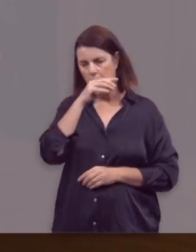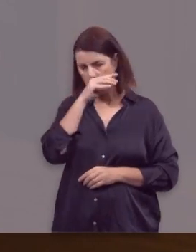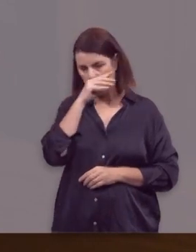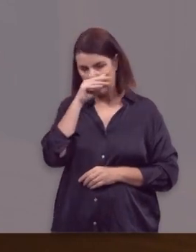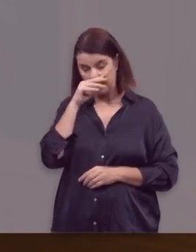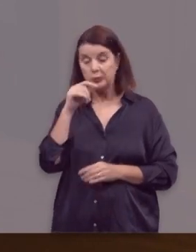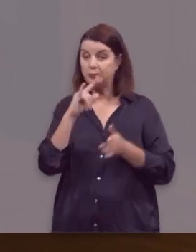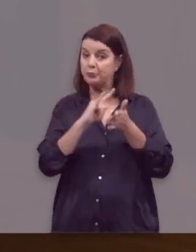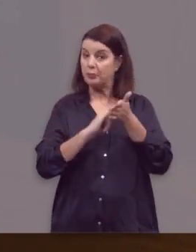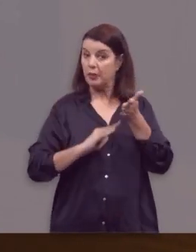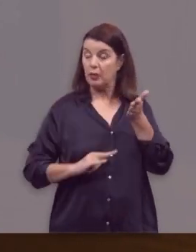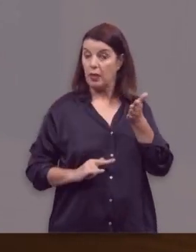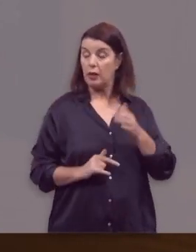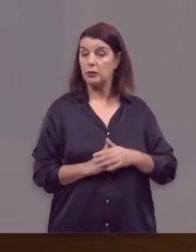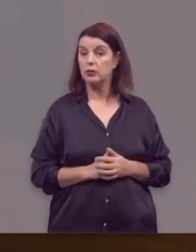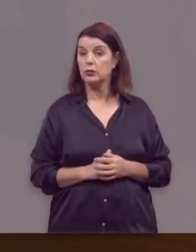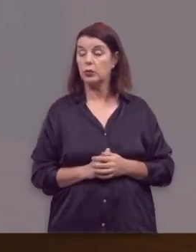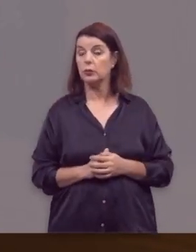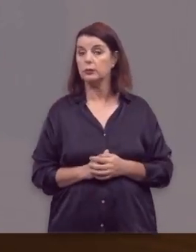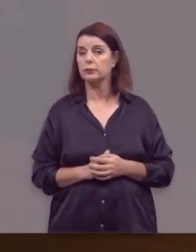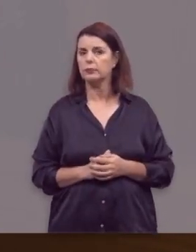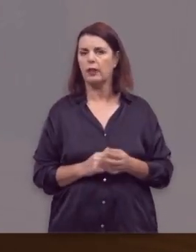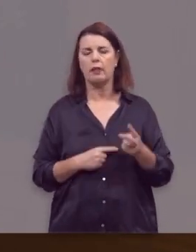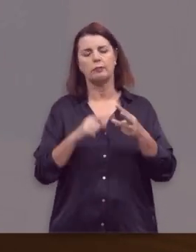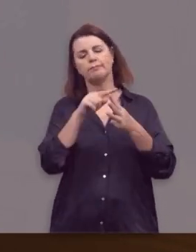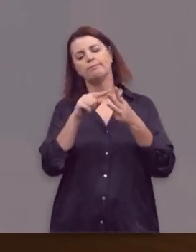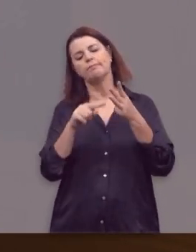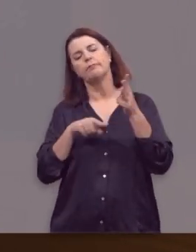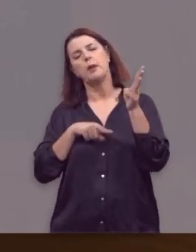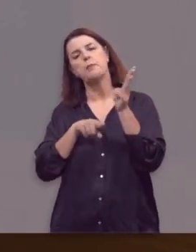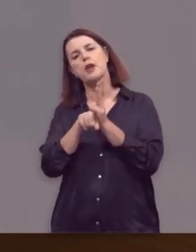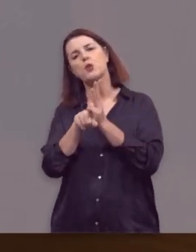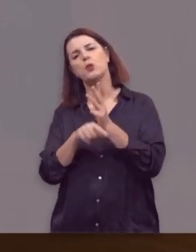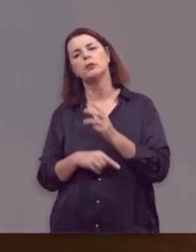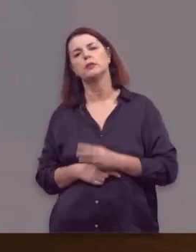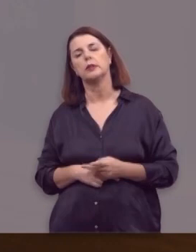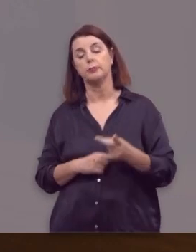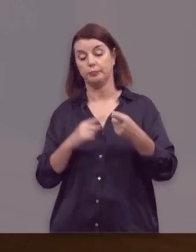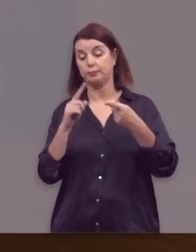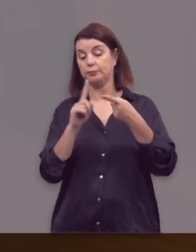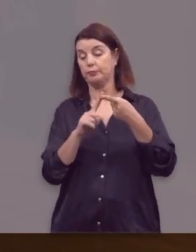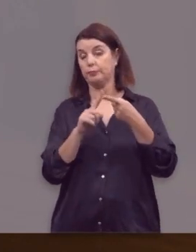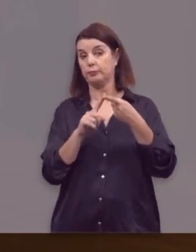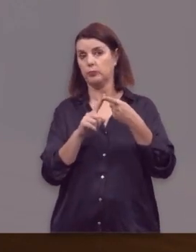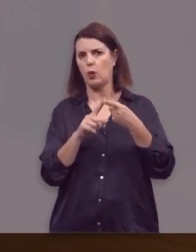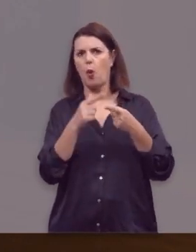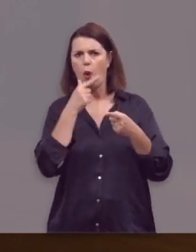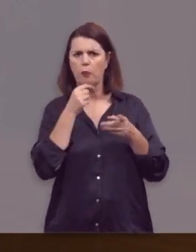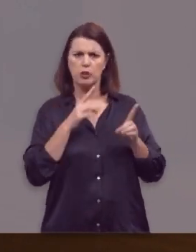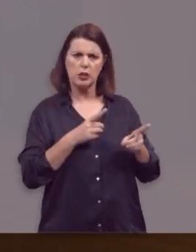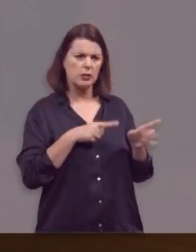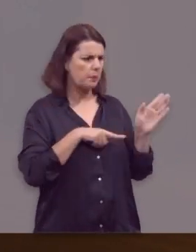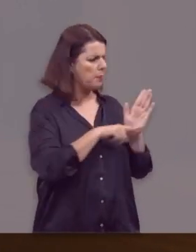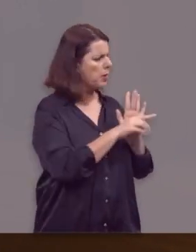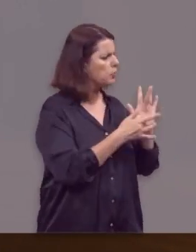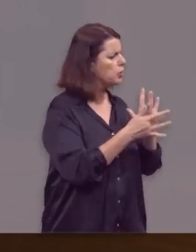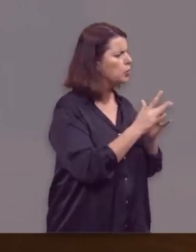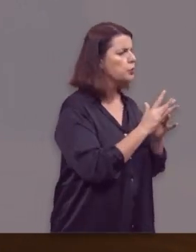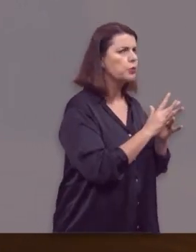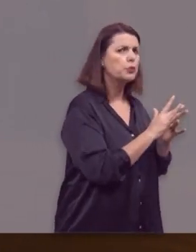Esse texto está regido por 3 perguntas. A primeira pergunta é a pergunta dos discípulos a